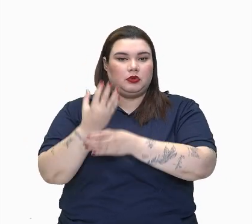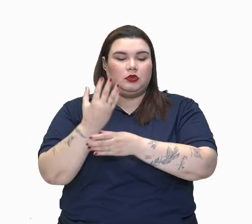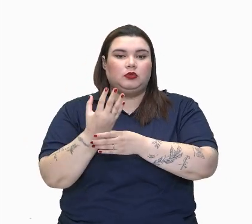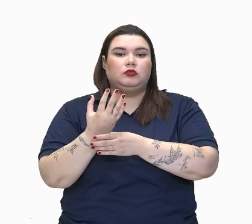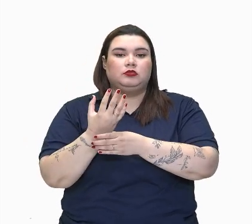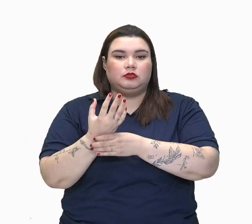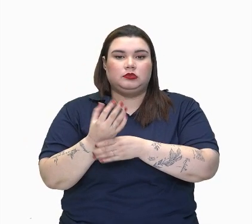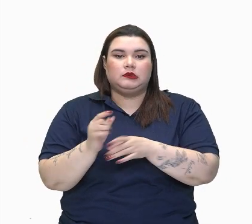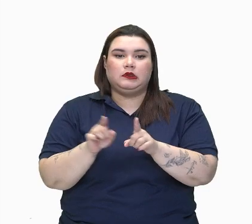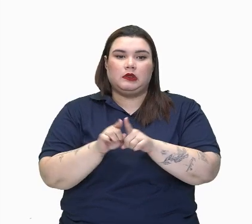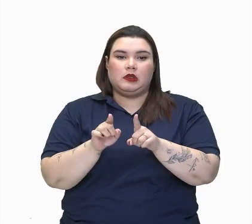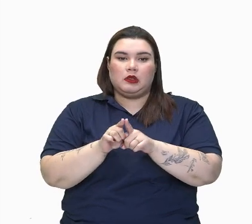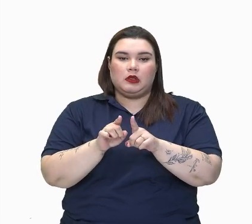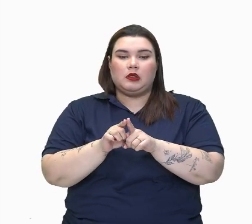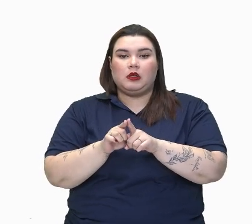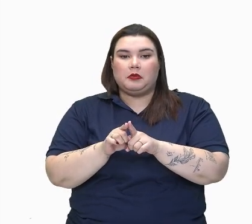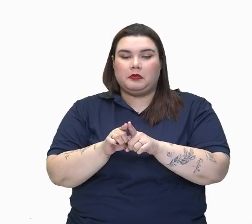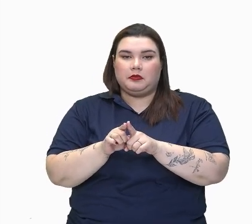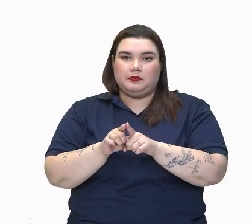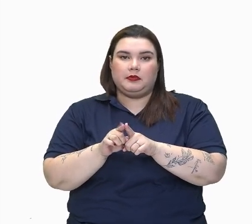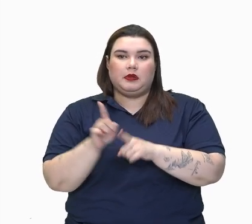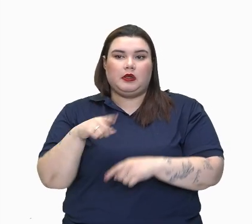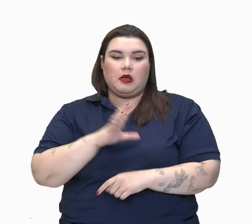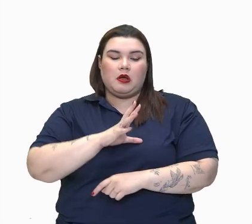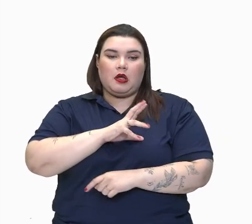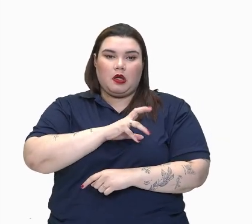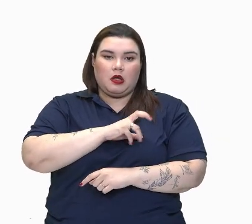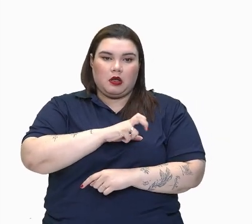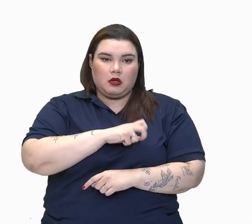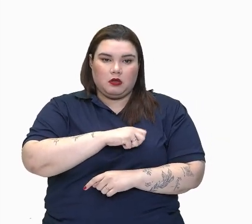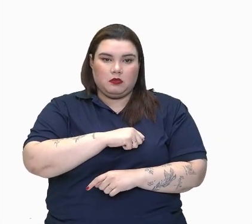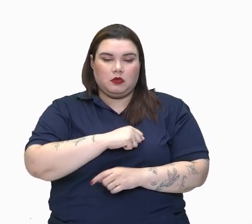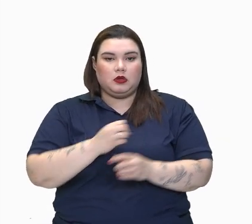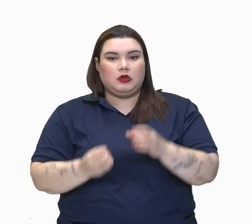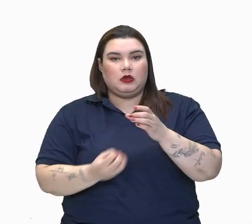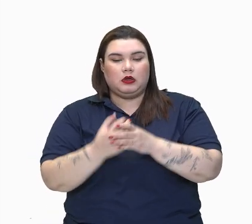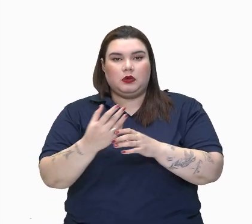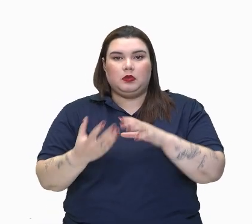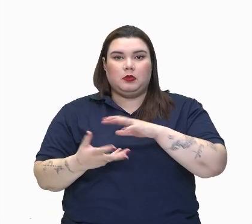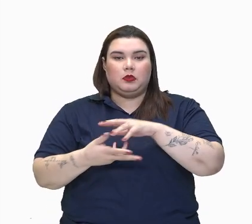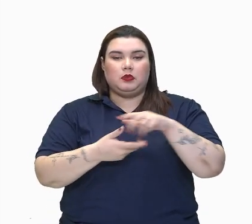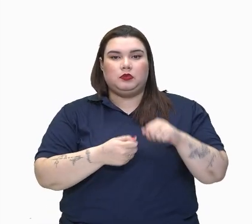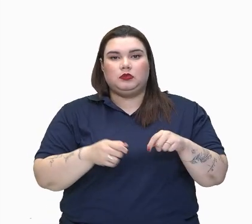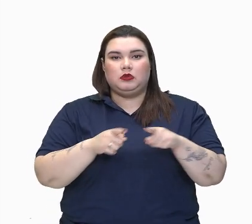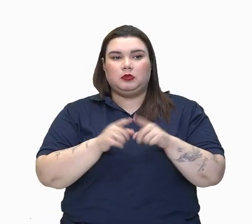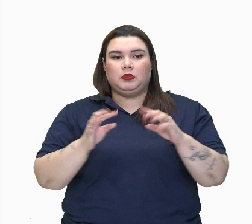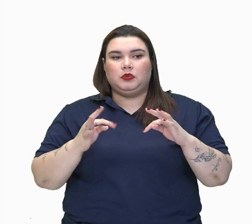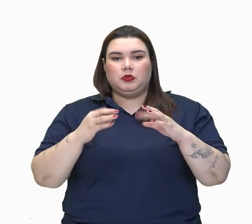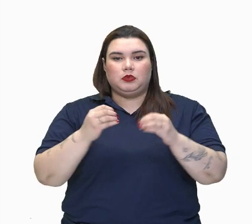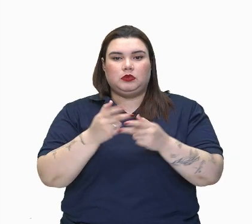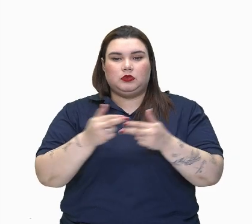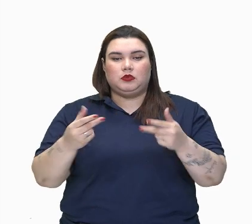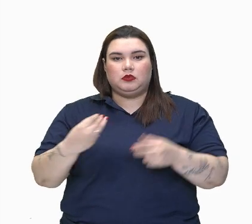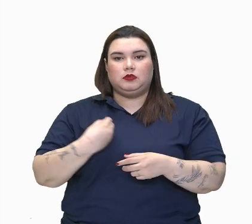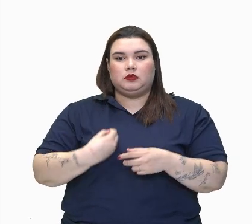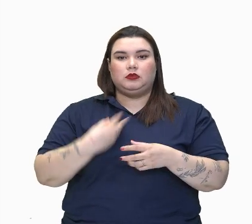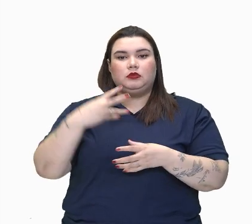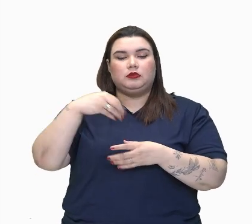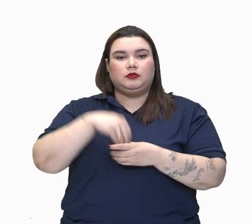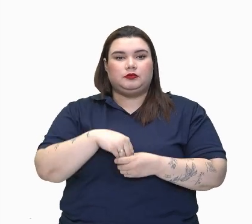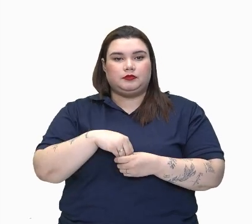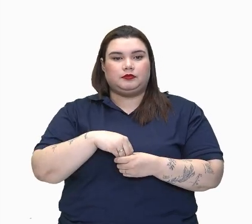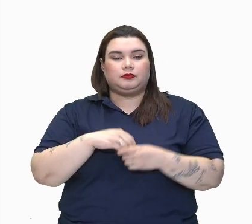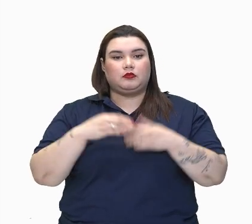e geralmente é por amor que ele cria o mundo e tudo o que há nele. Então, no